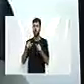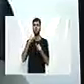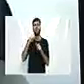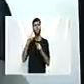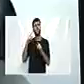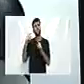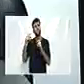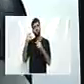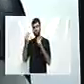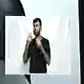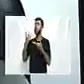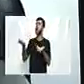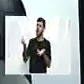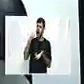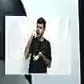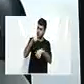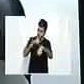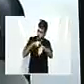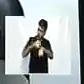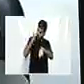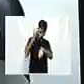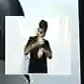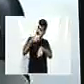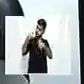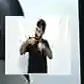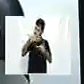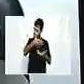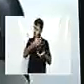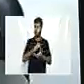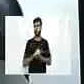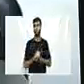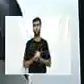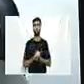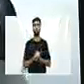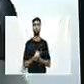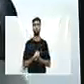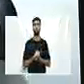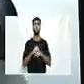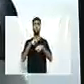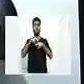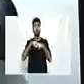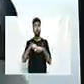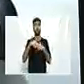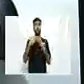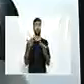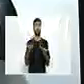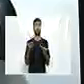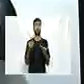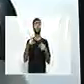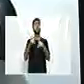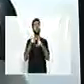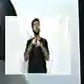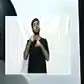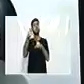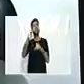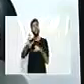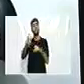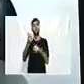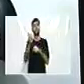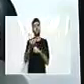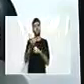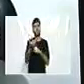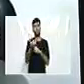outro na questão do do horário de colocar o lixo para fora então e outra coisa que eu gostaria